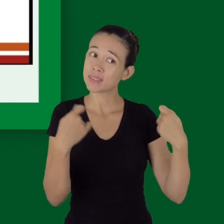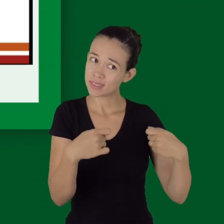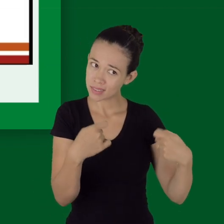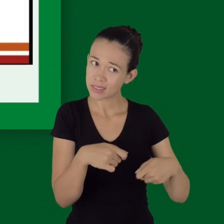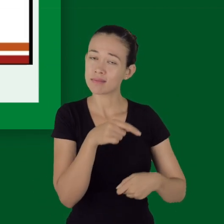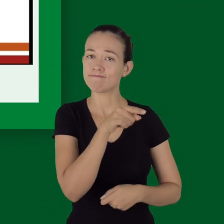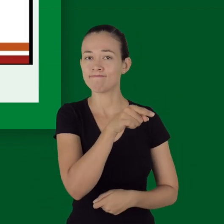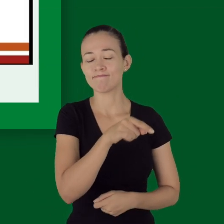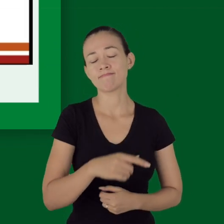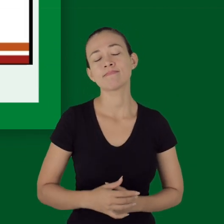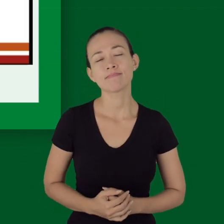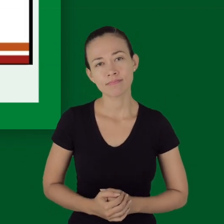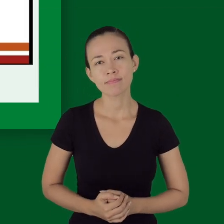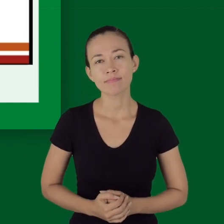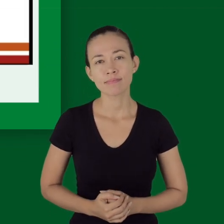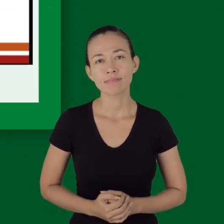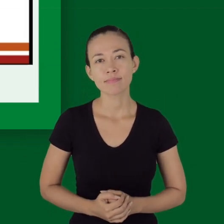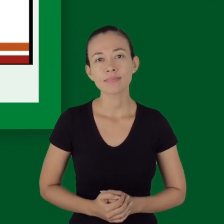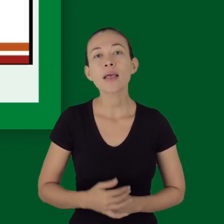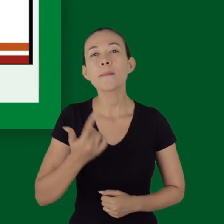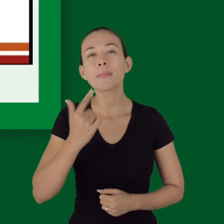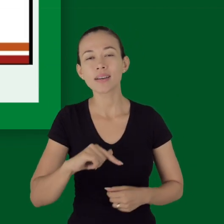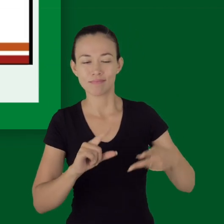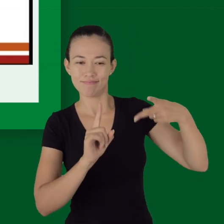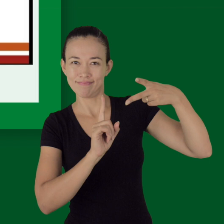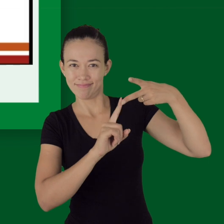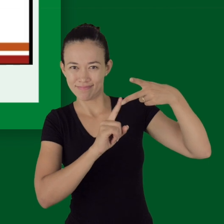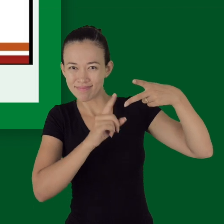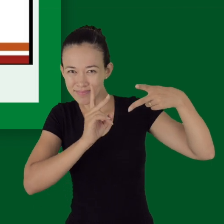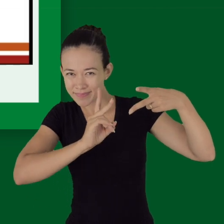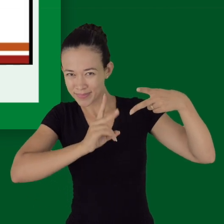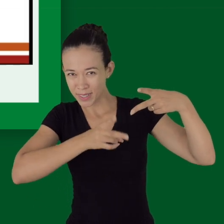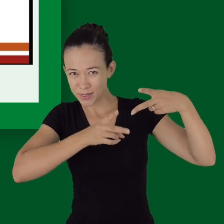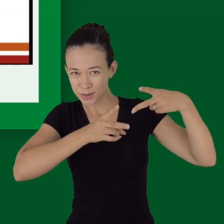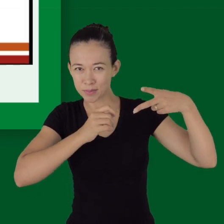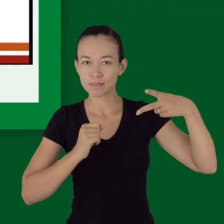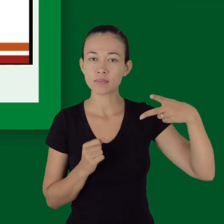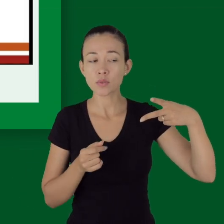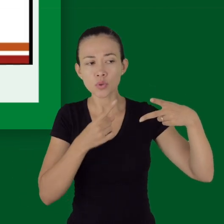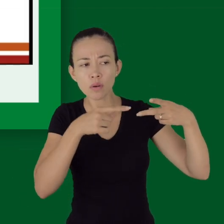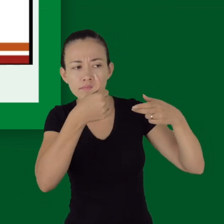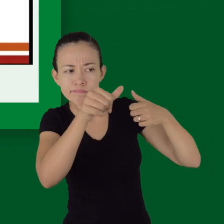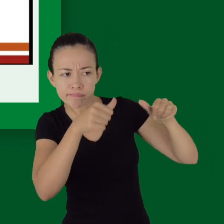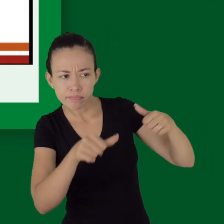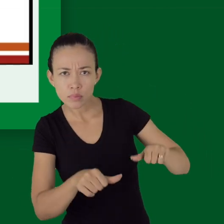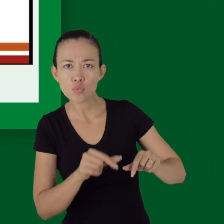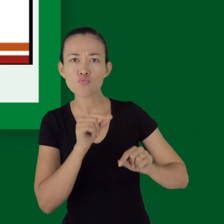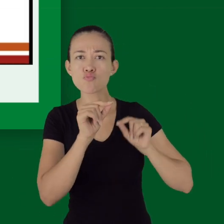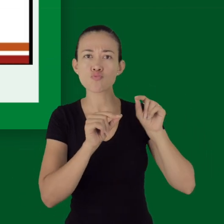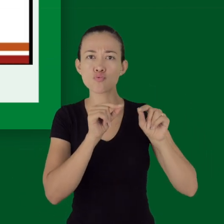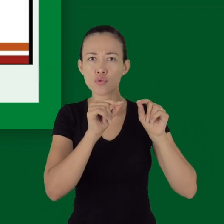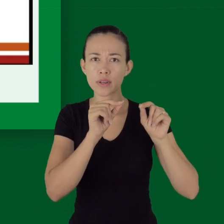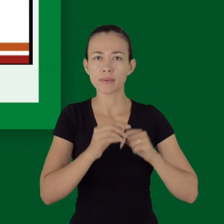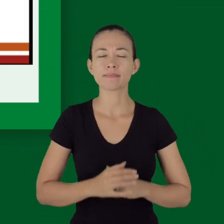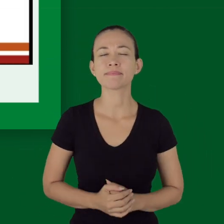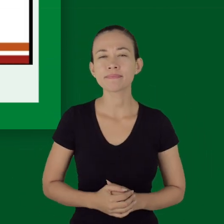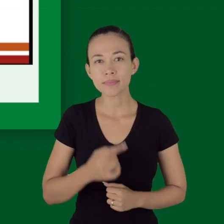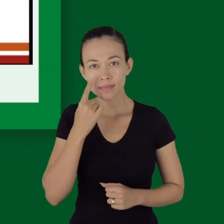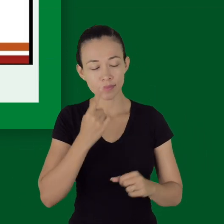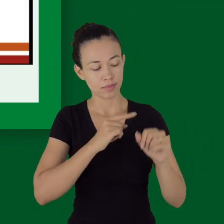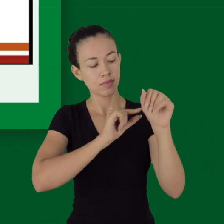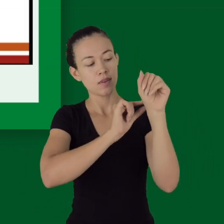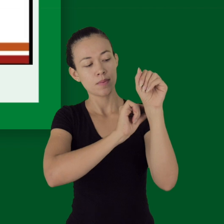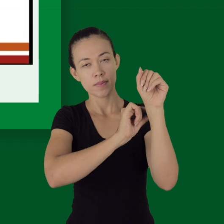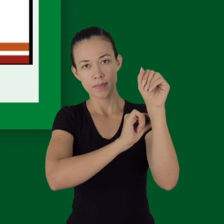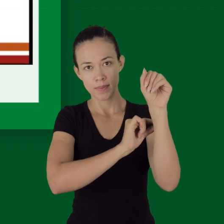requer muita atenção em relação a esse processo. Um outro grupo de miótomos importantes, que a gente pode, inclusive, avaliar nesse